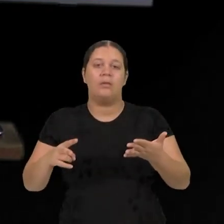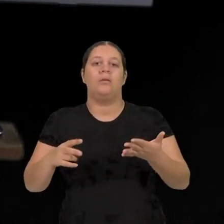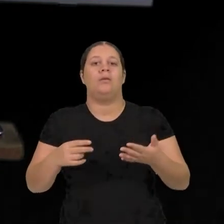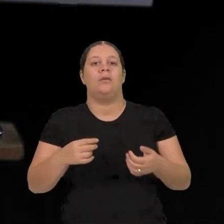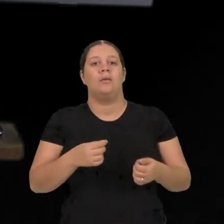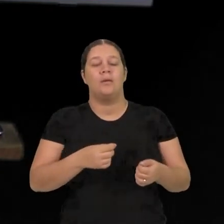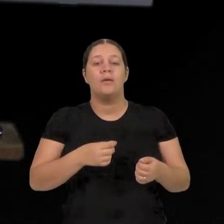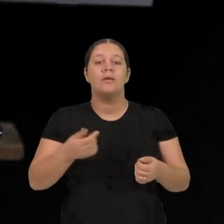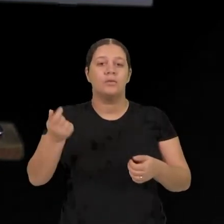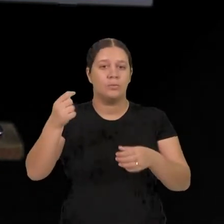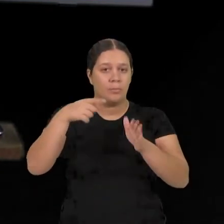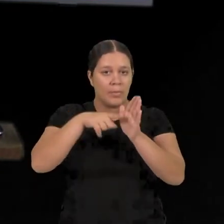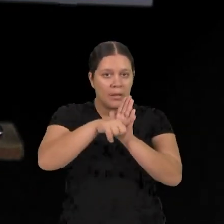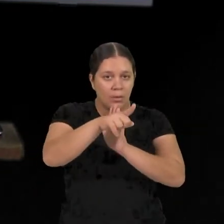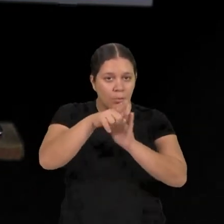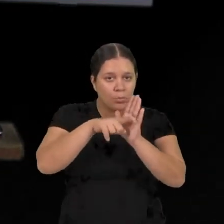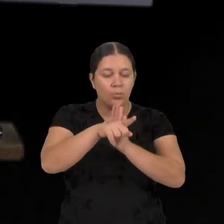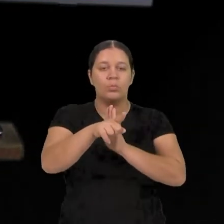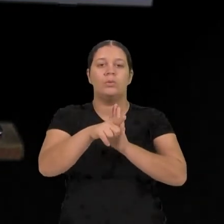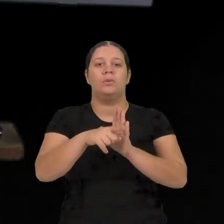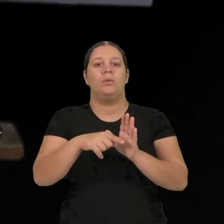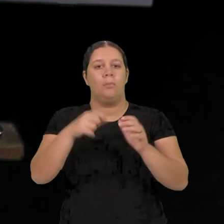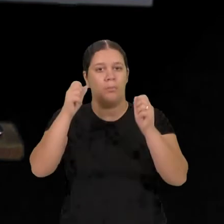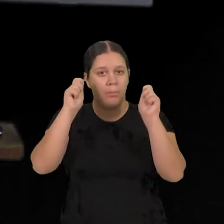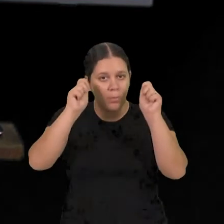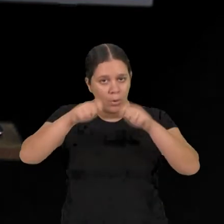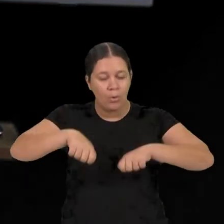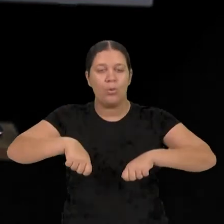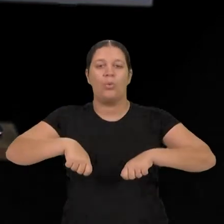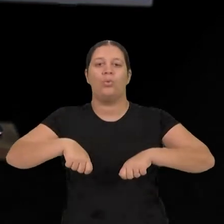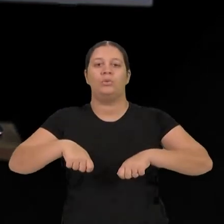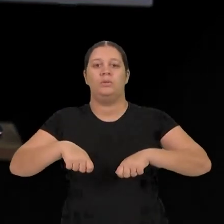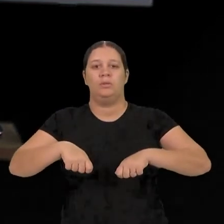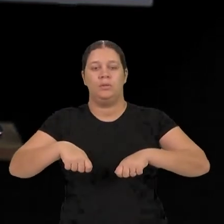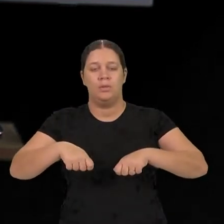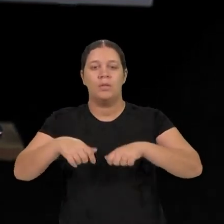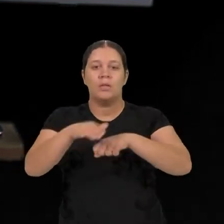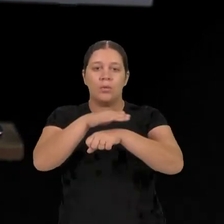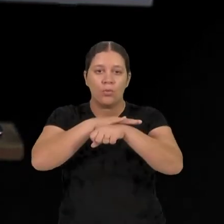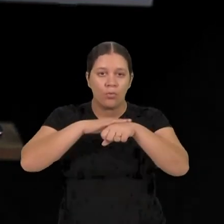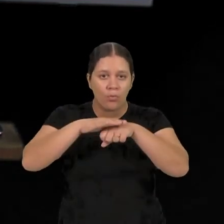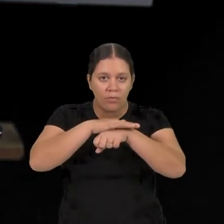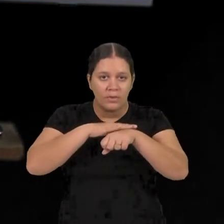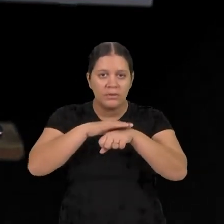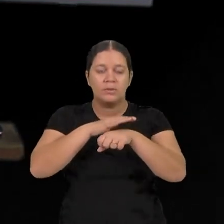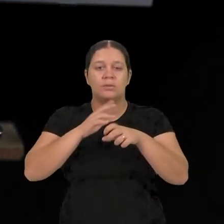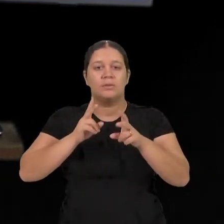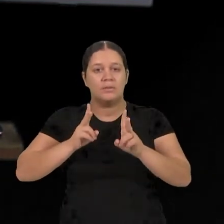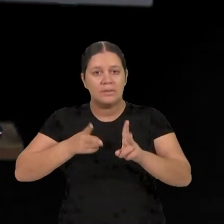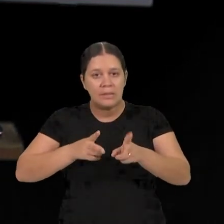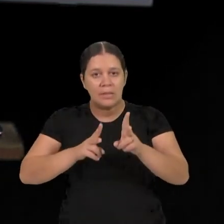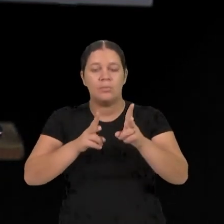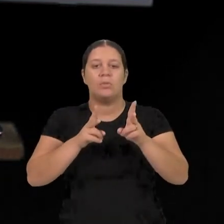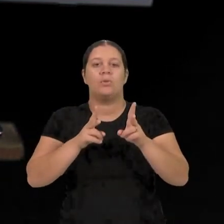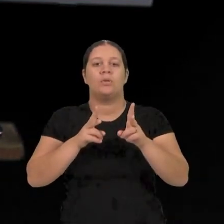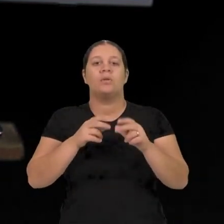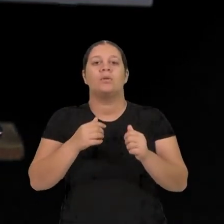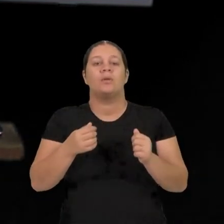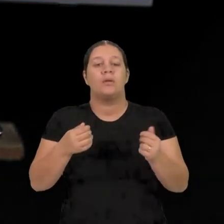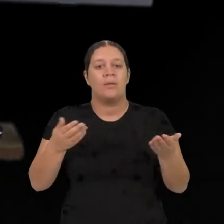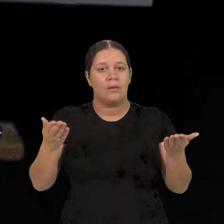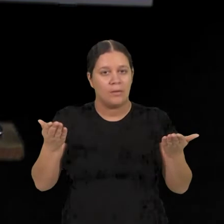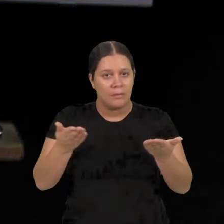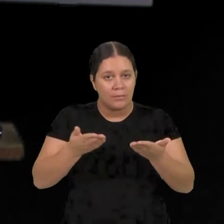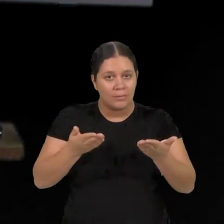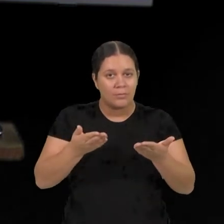quiser, manda pergunta, tira uma dúvida, a gente está sempre conversando, sempre disposto e a